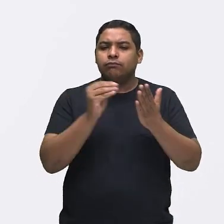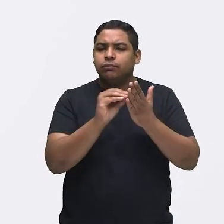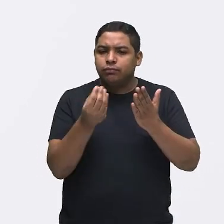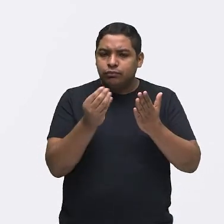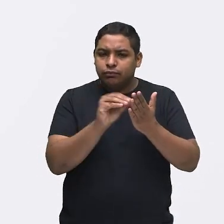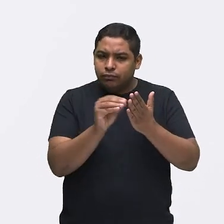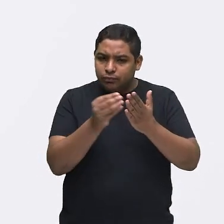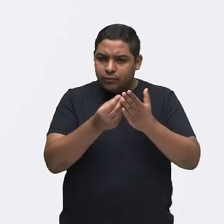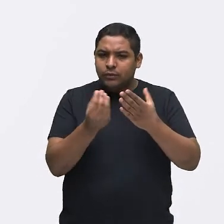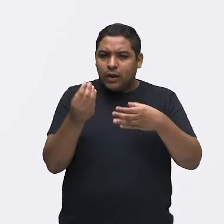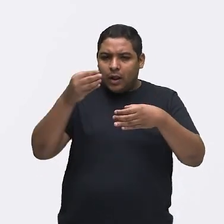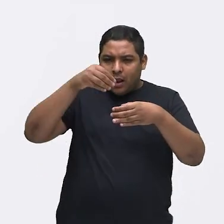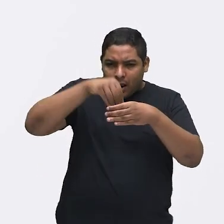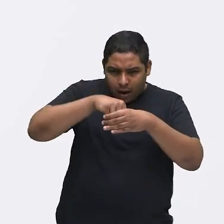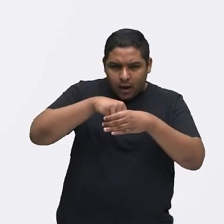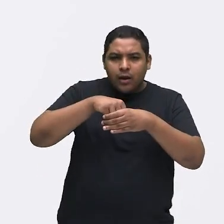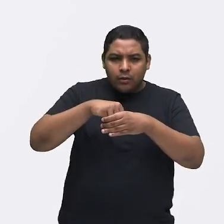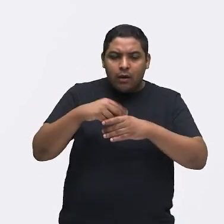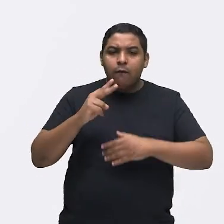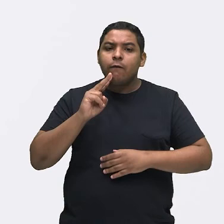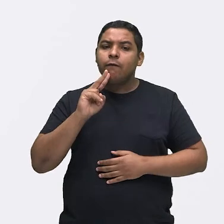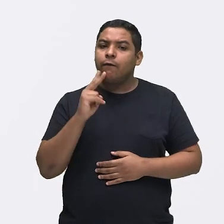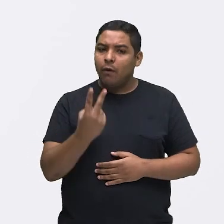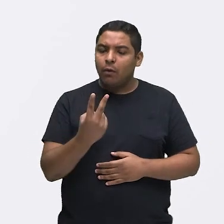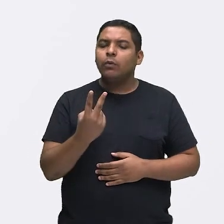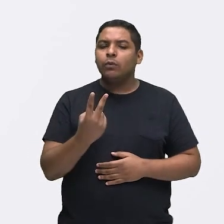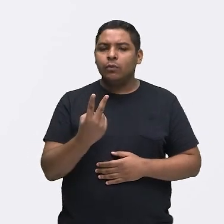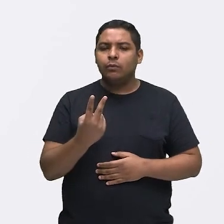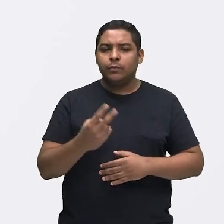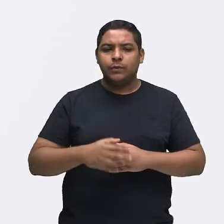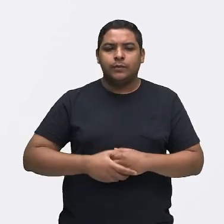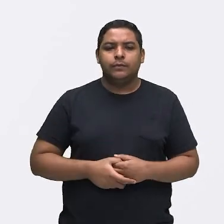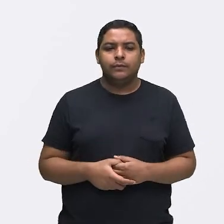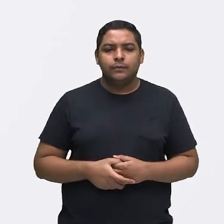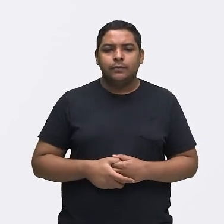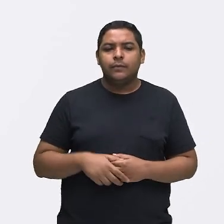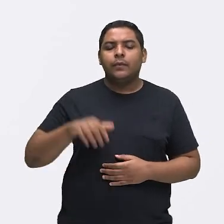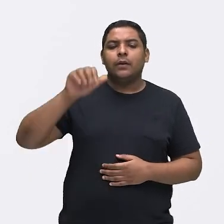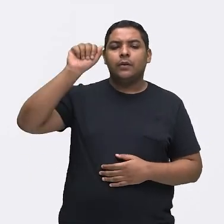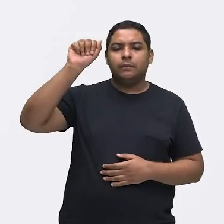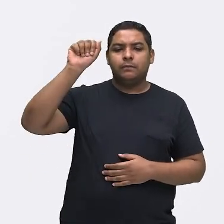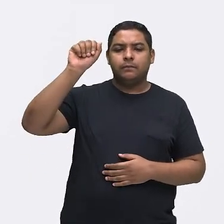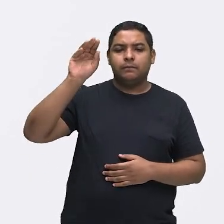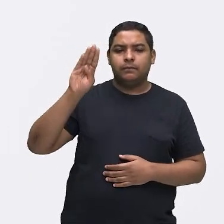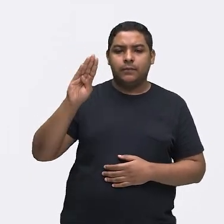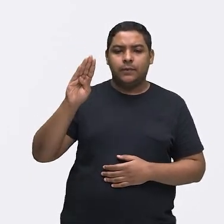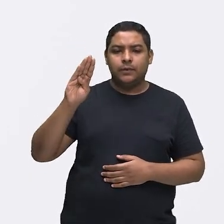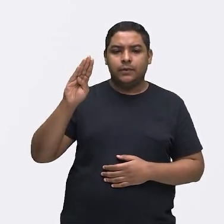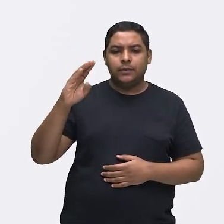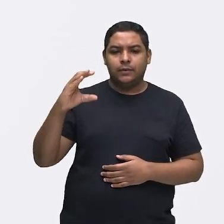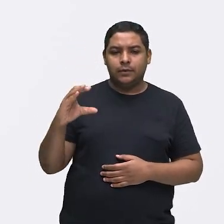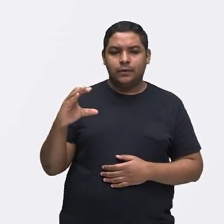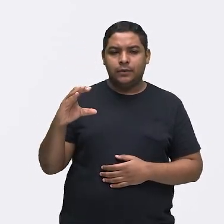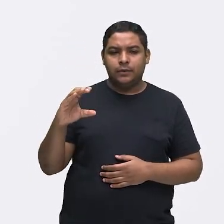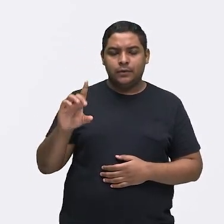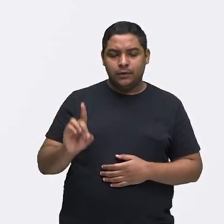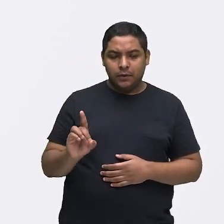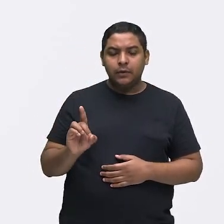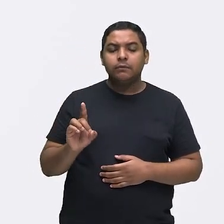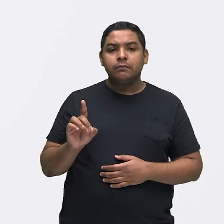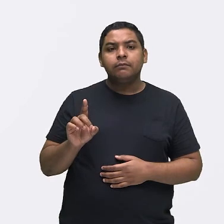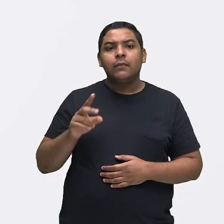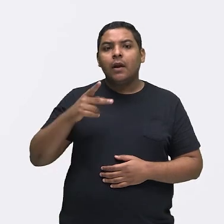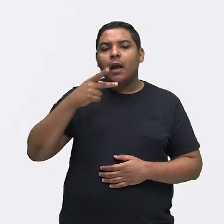interno, dando a noção de volume. Será se é contornar, delinear, sombrear ou rachurar? Então, responda